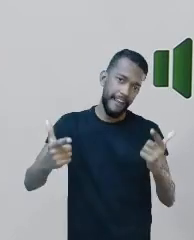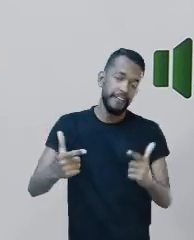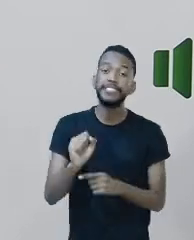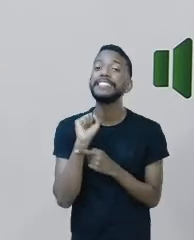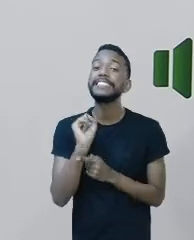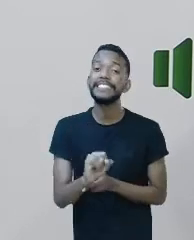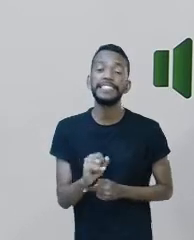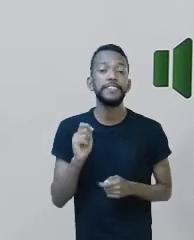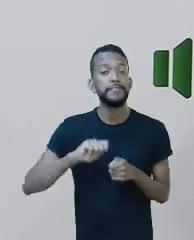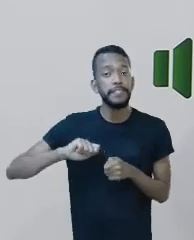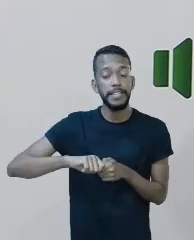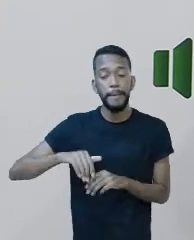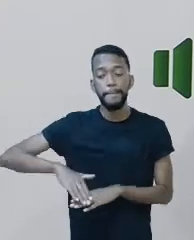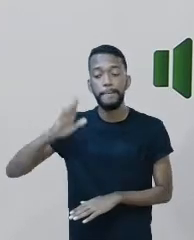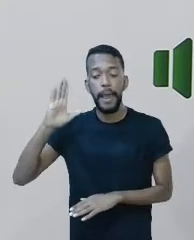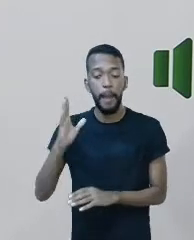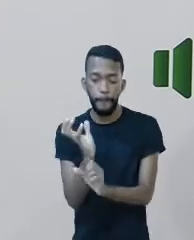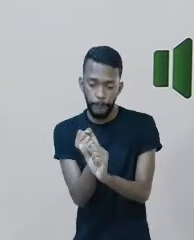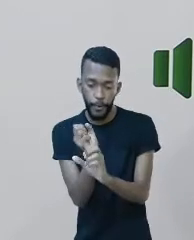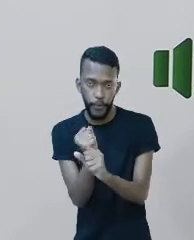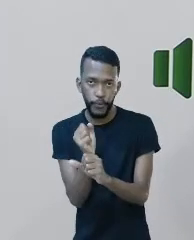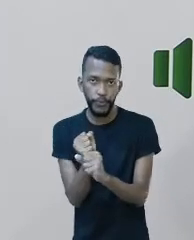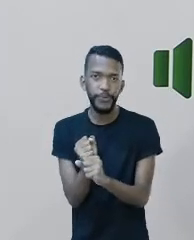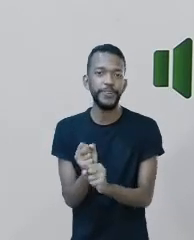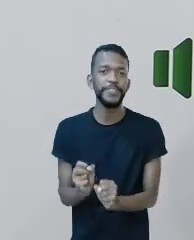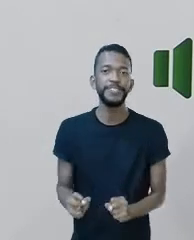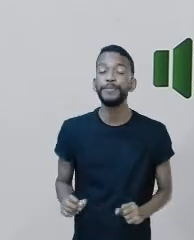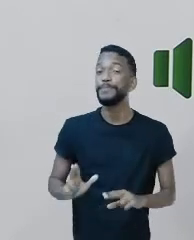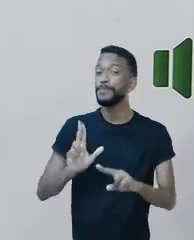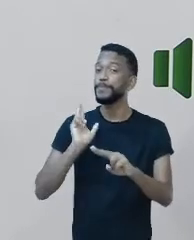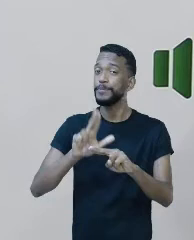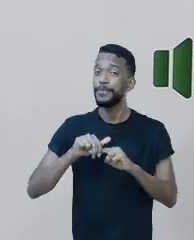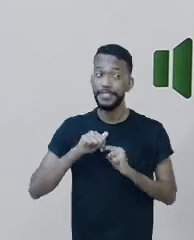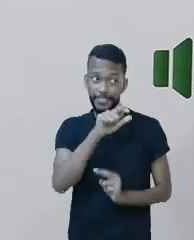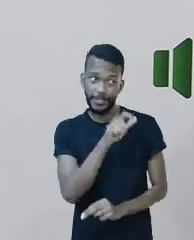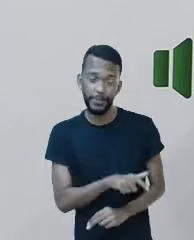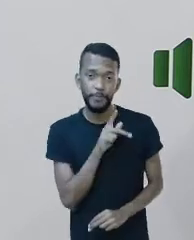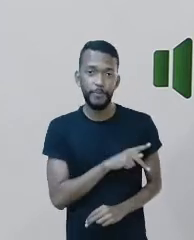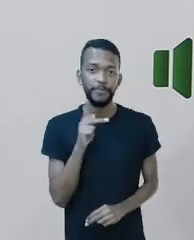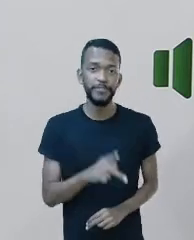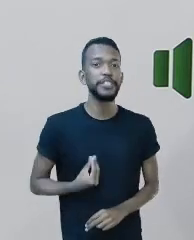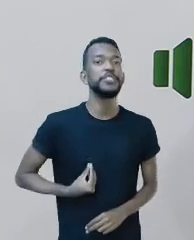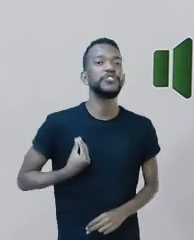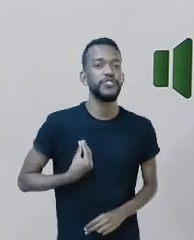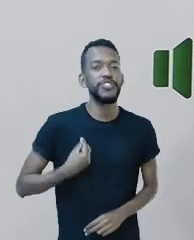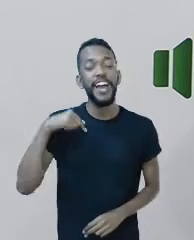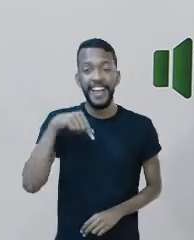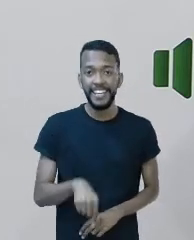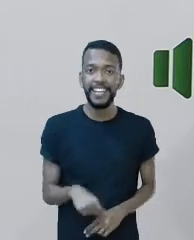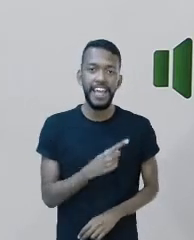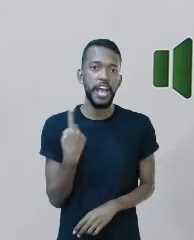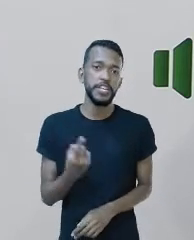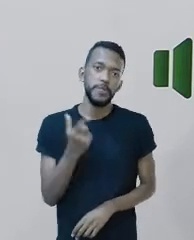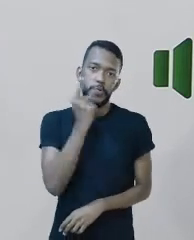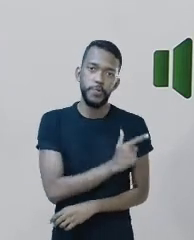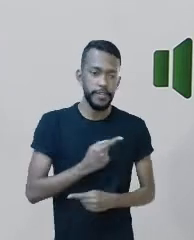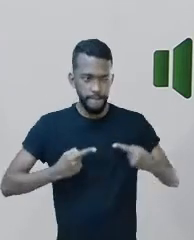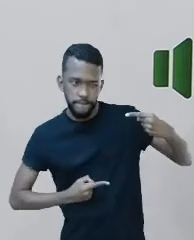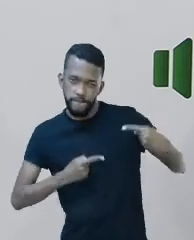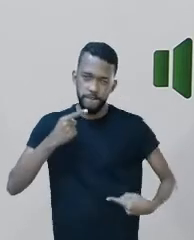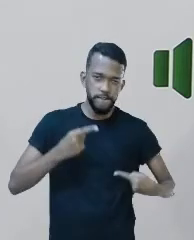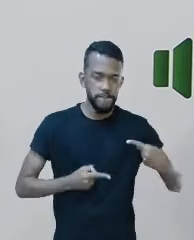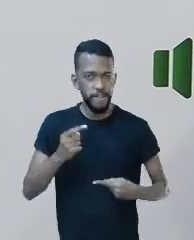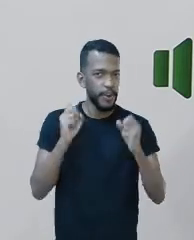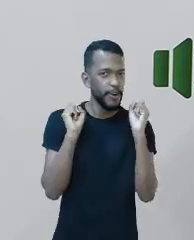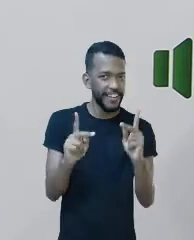logicamente, quem fizer mais pontos na partida. Por isso que a professora Sandra está aqui, para nós fazermos a disputa,